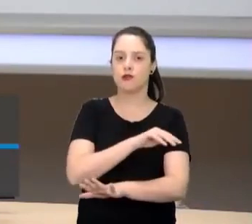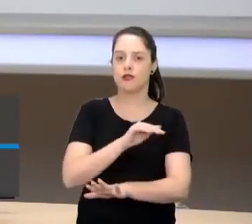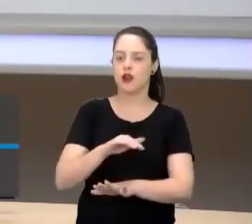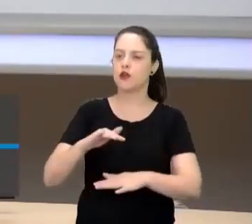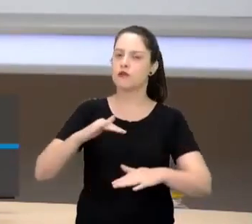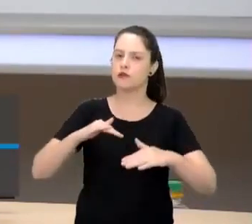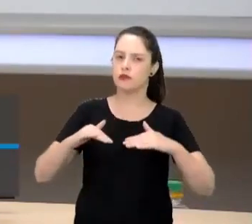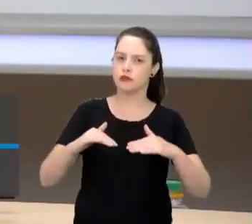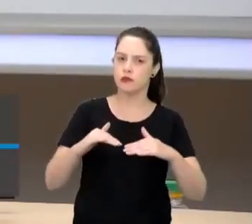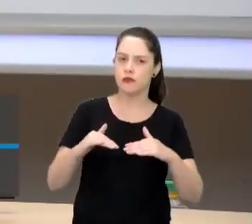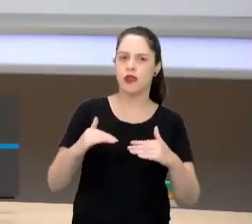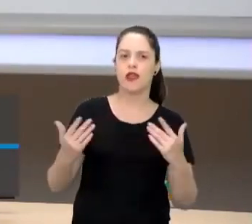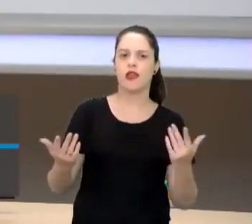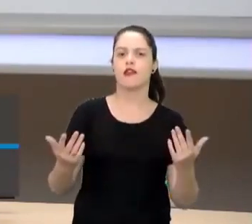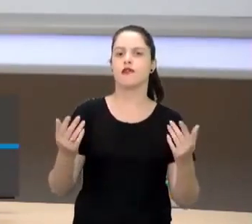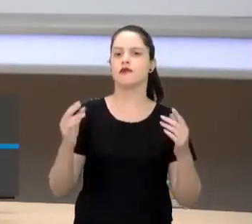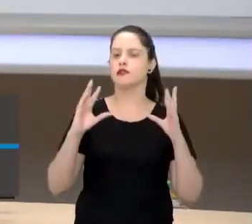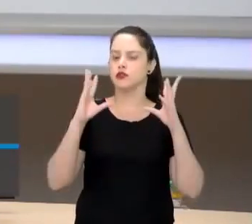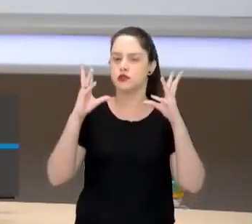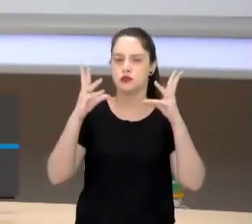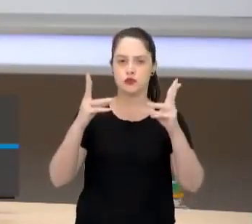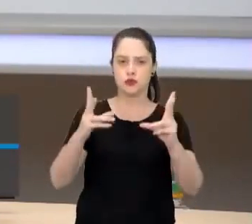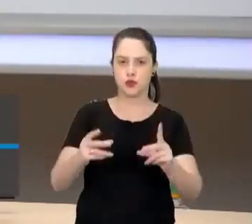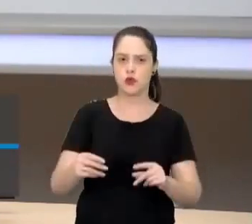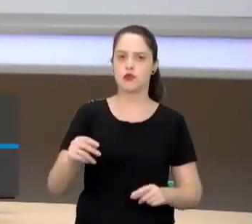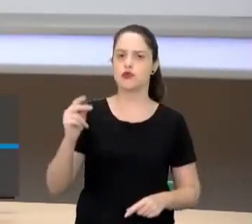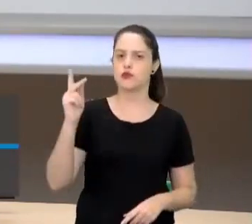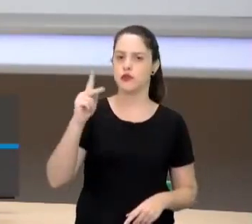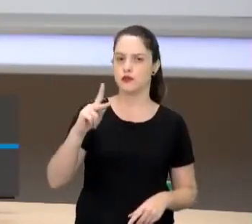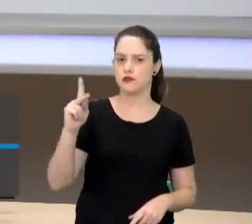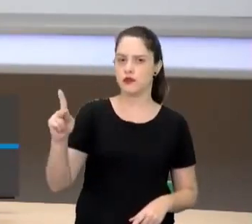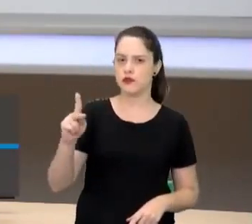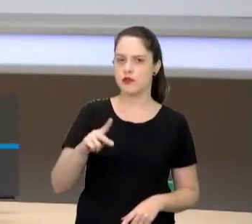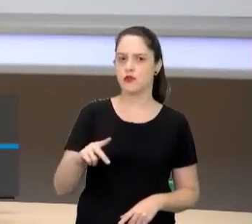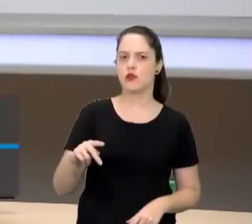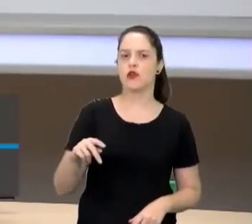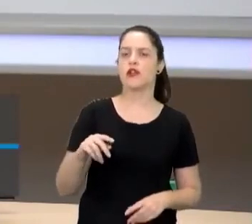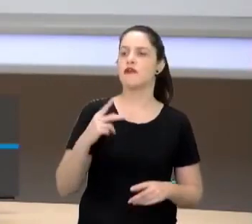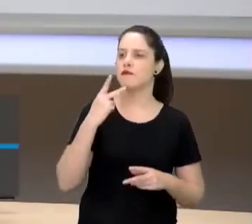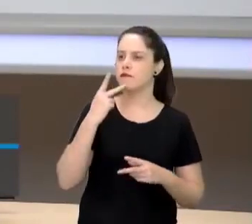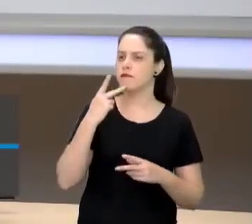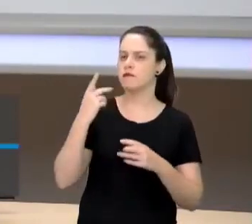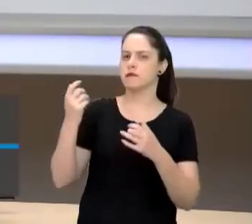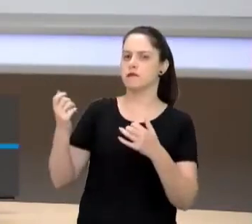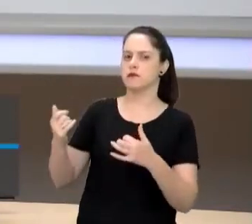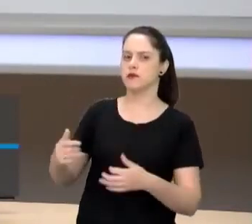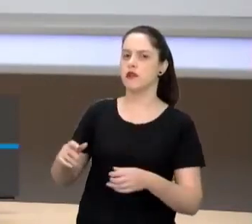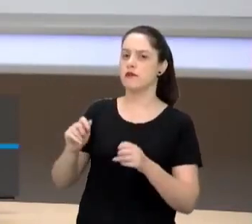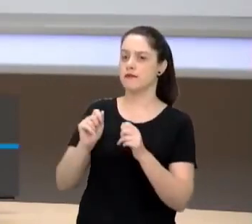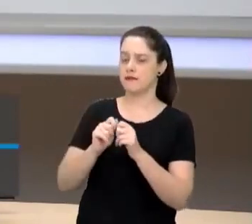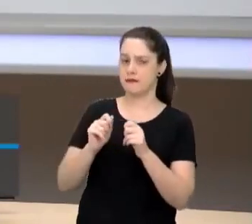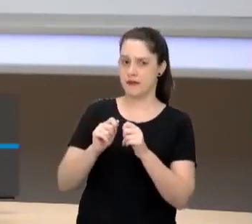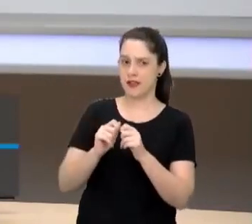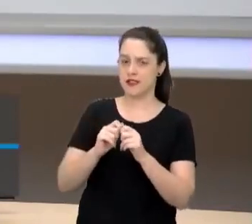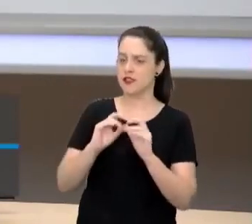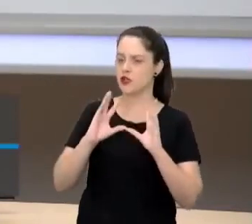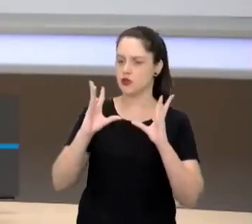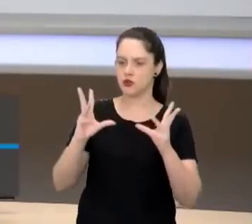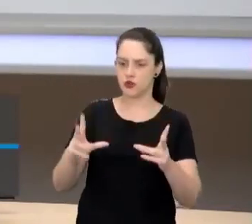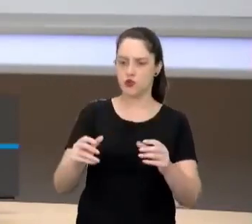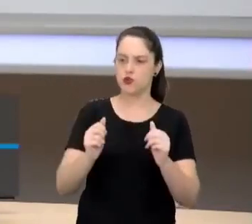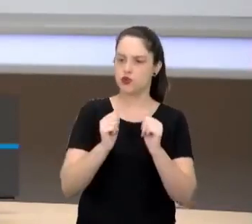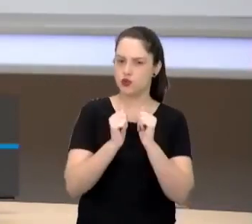no intervalo. O professor Silas também, de novo, ele falou o seguinte: fazer as refeições juntos com um